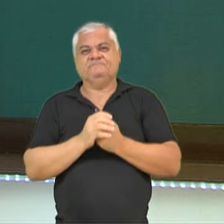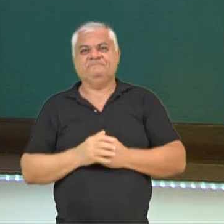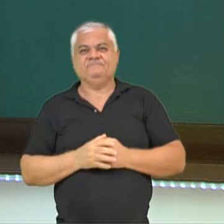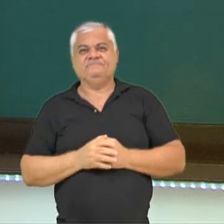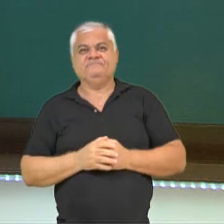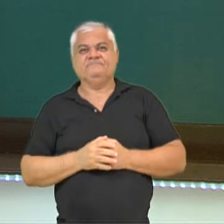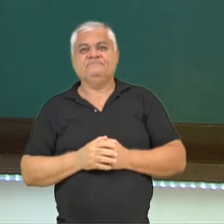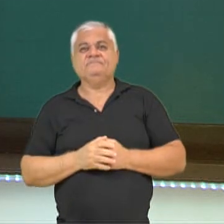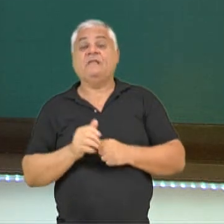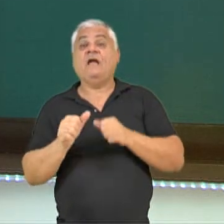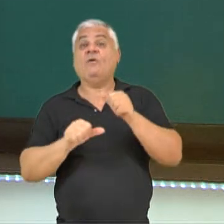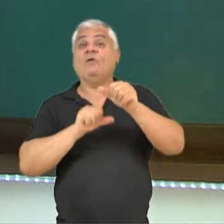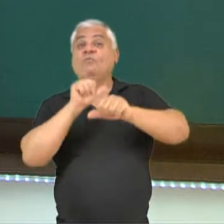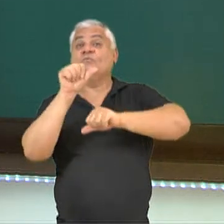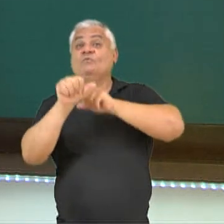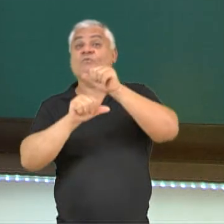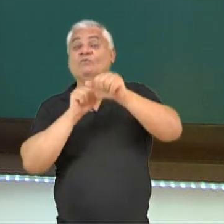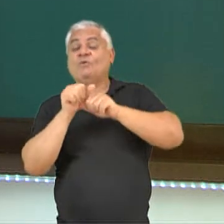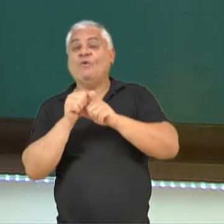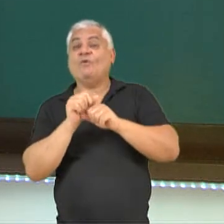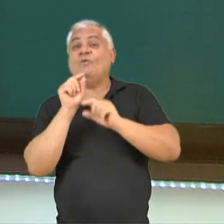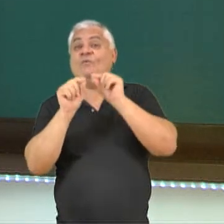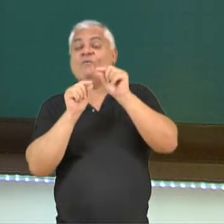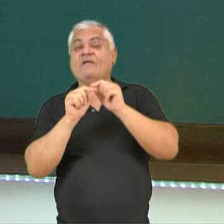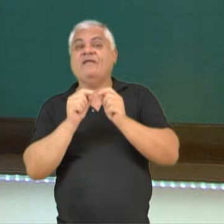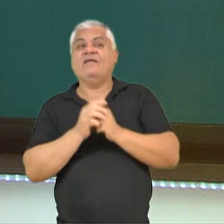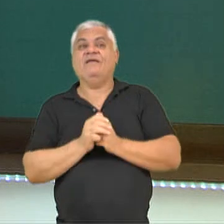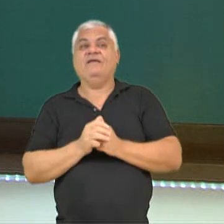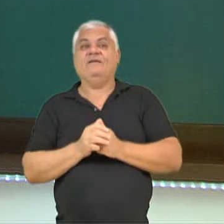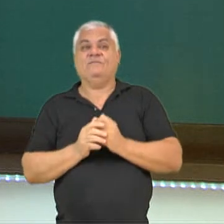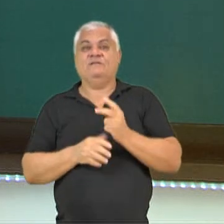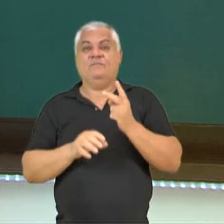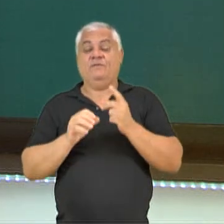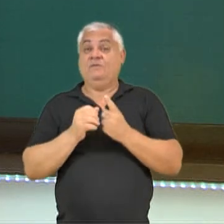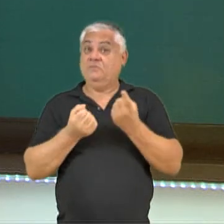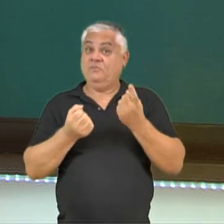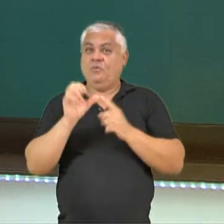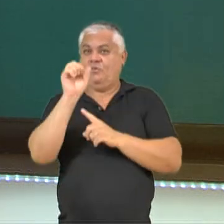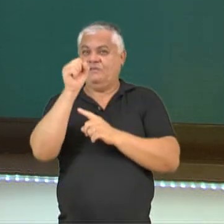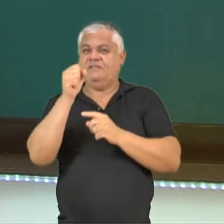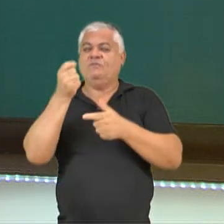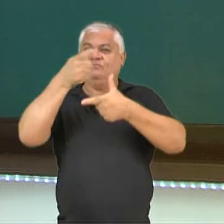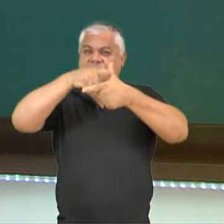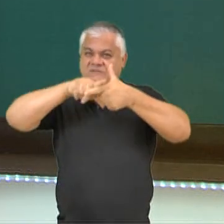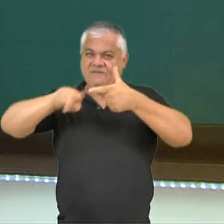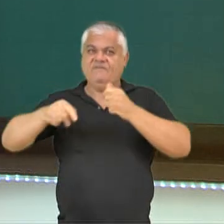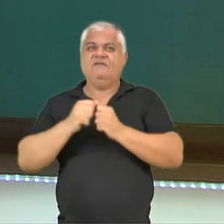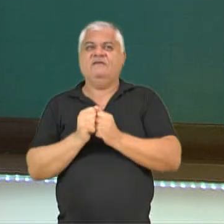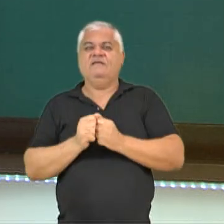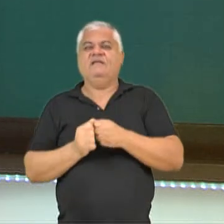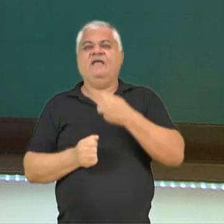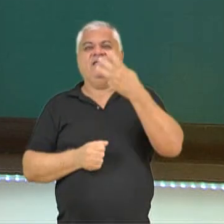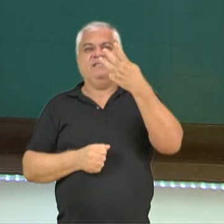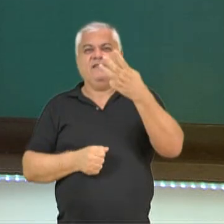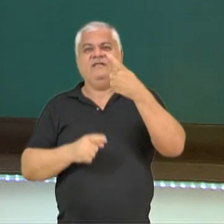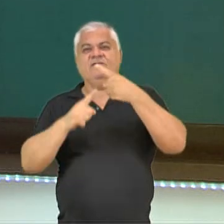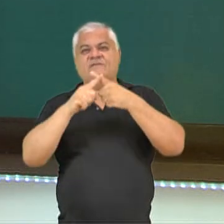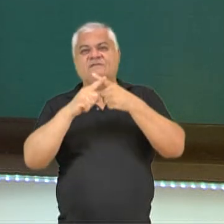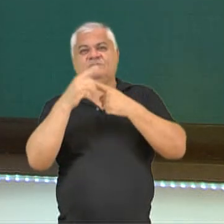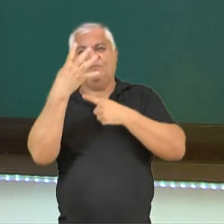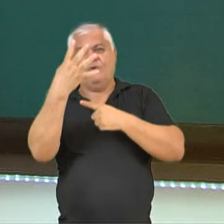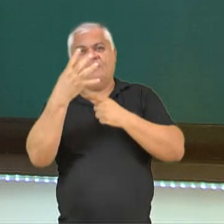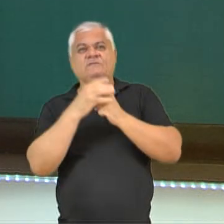raiz. E agora, aquele último passo de fatorar o 81. Já fizemos isso, né? É 3 elevado à quarta